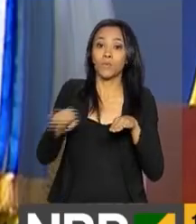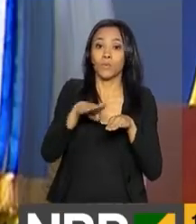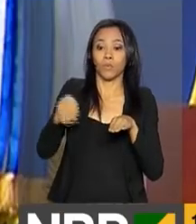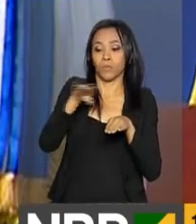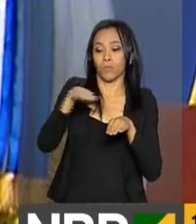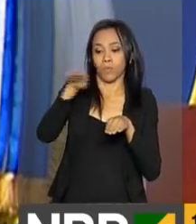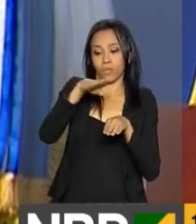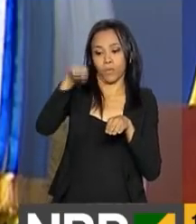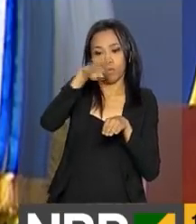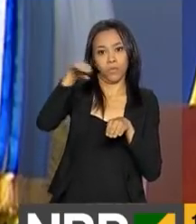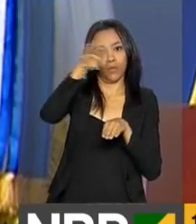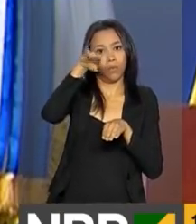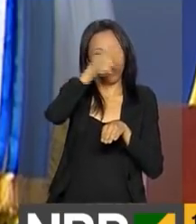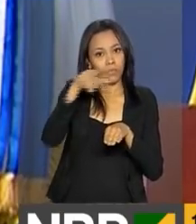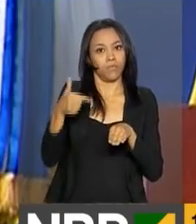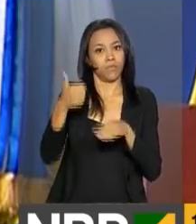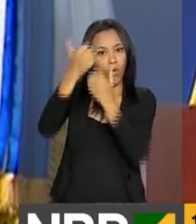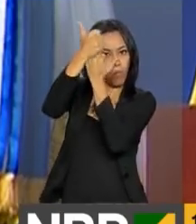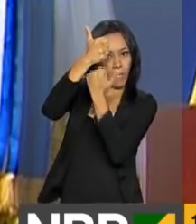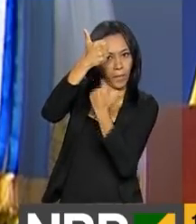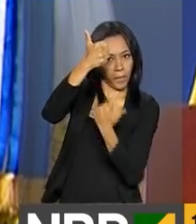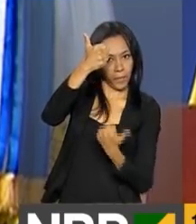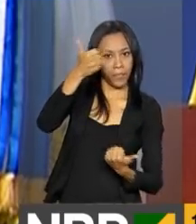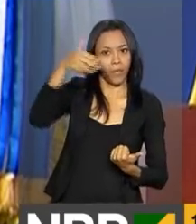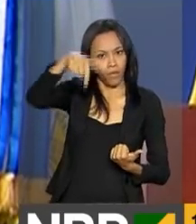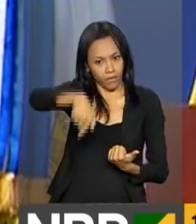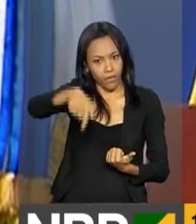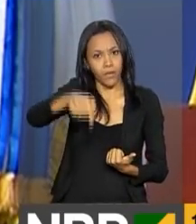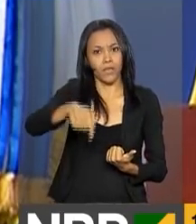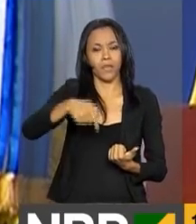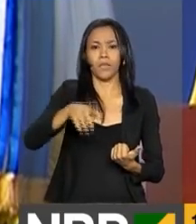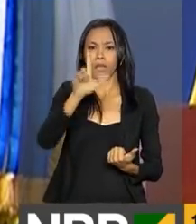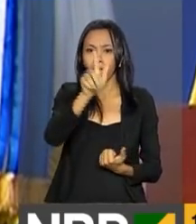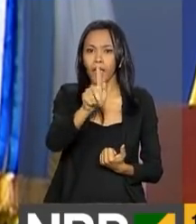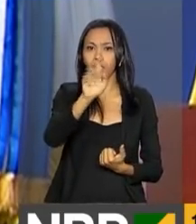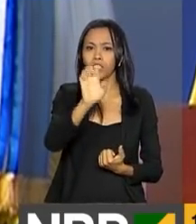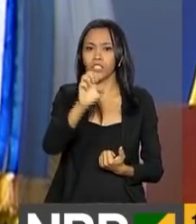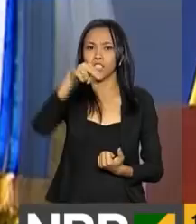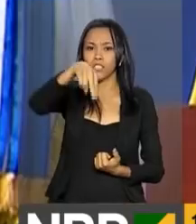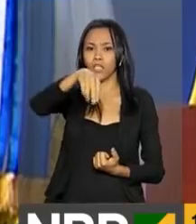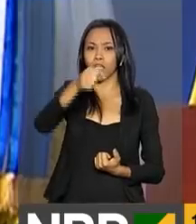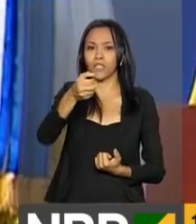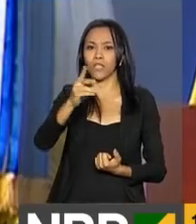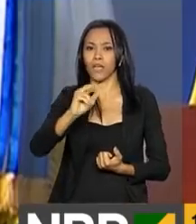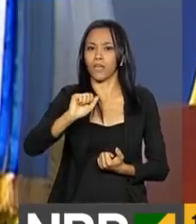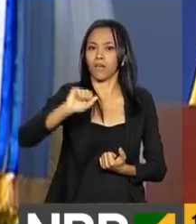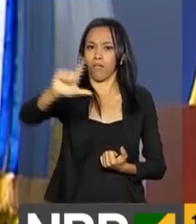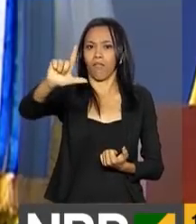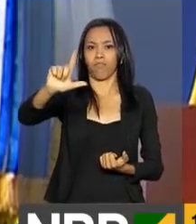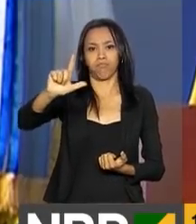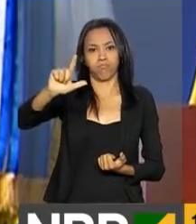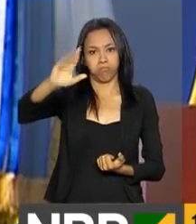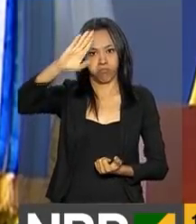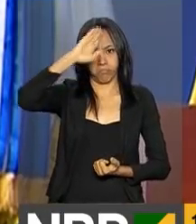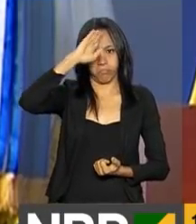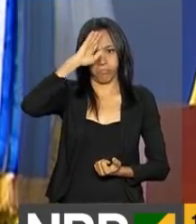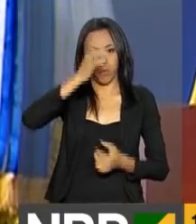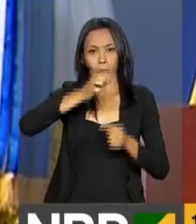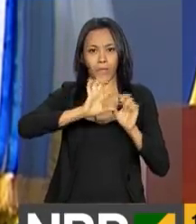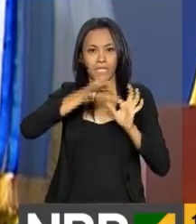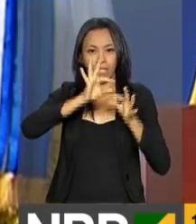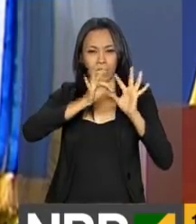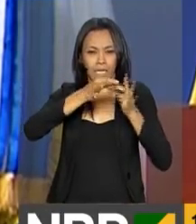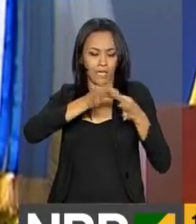chegaram ao generalato e aos oficiais generais que passam a ostentar mais uma estrela. E